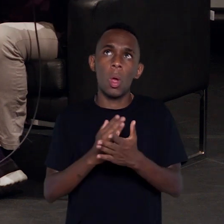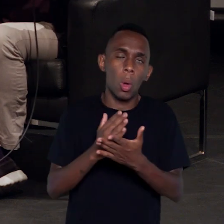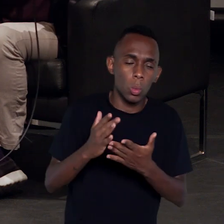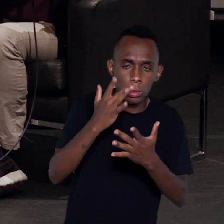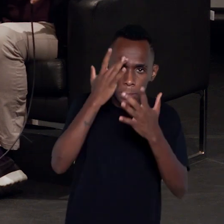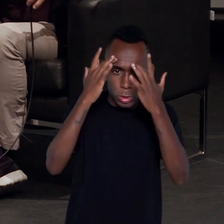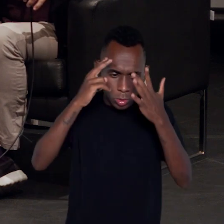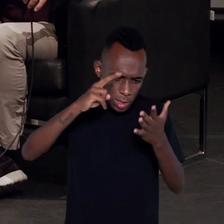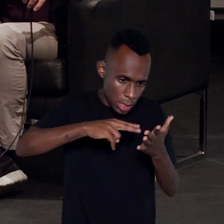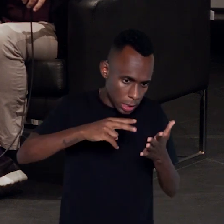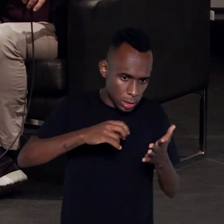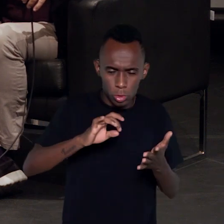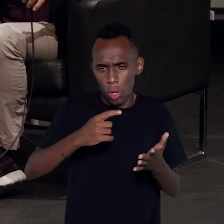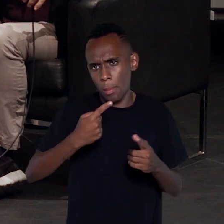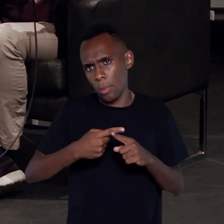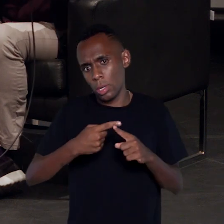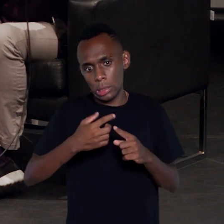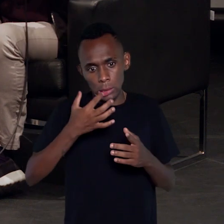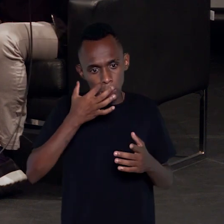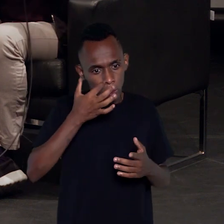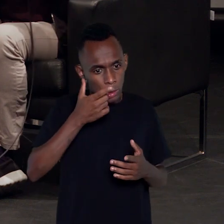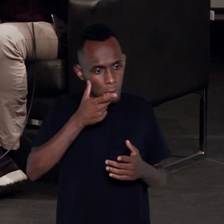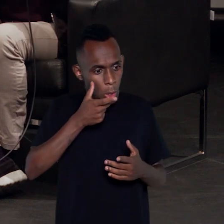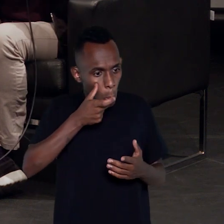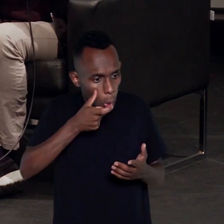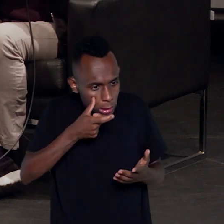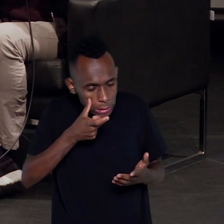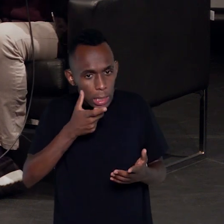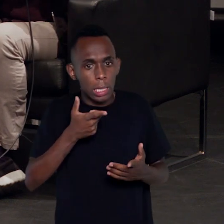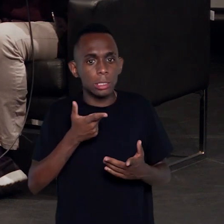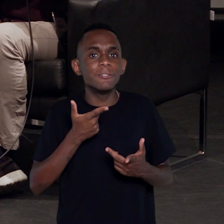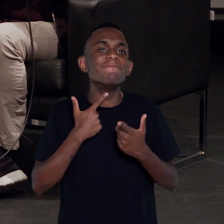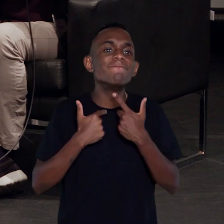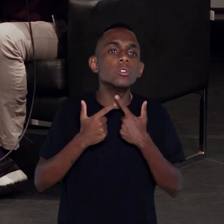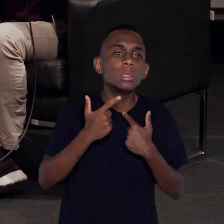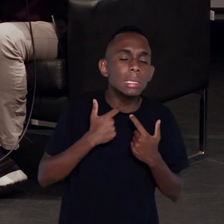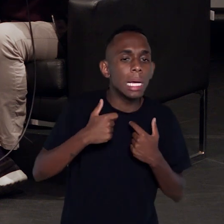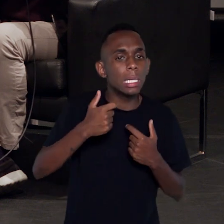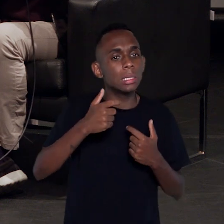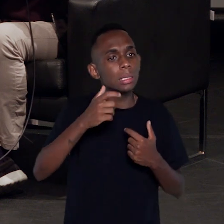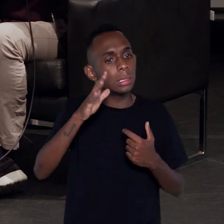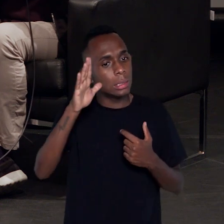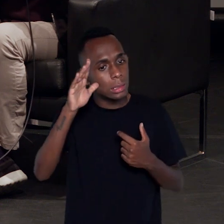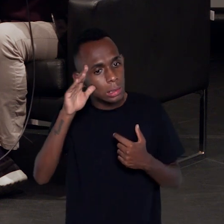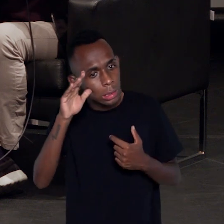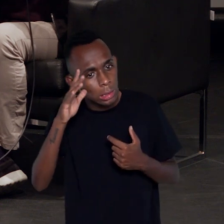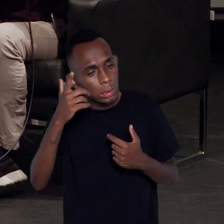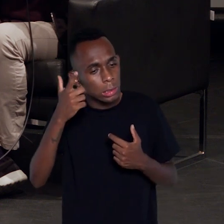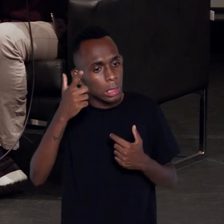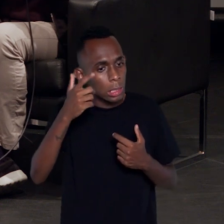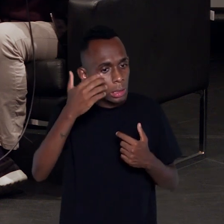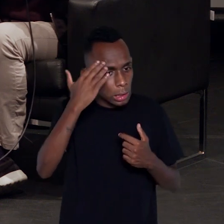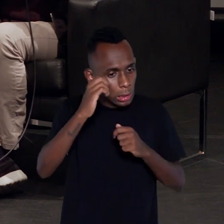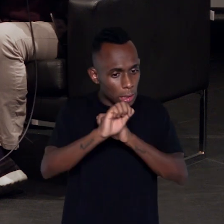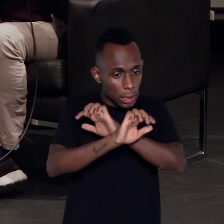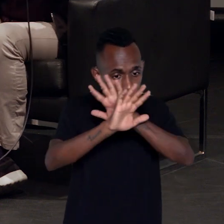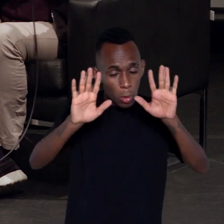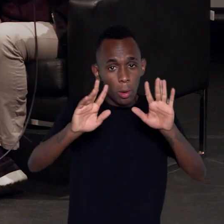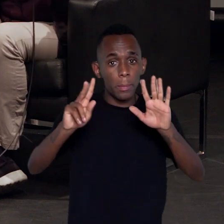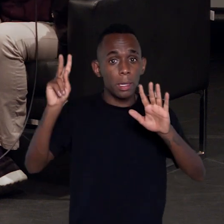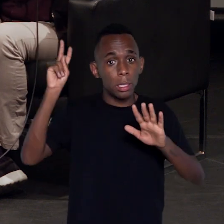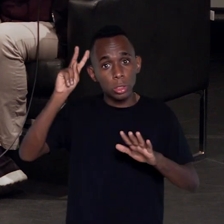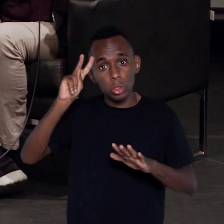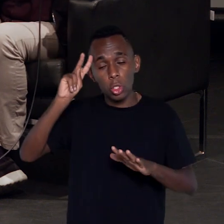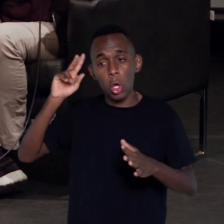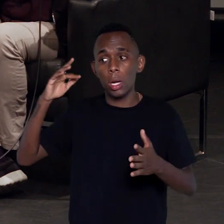pessoas liam movidas pela curiosidade, né? Movidas pela necessidade de compreender a história brasileira, como